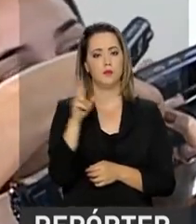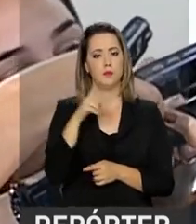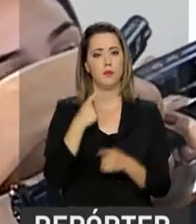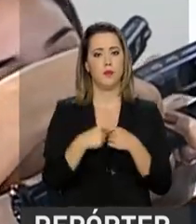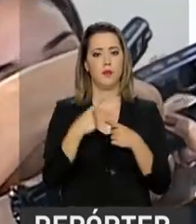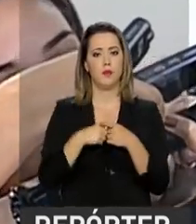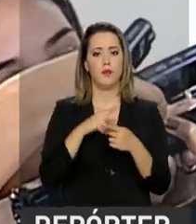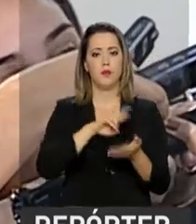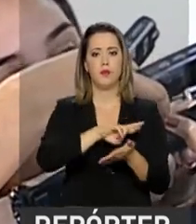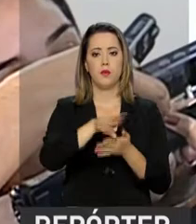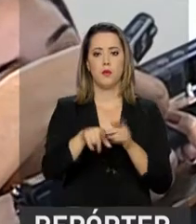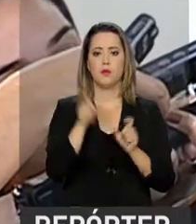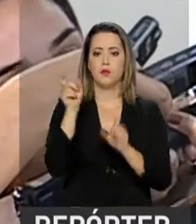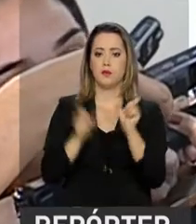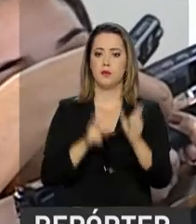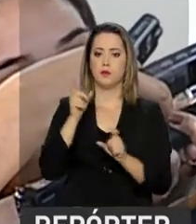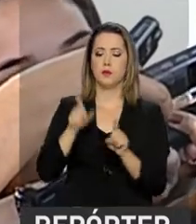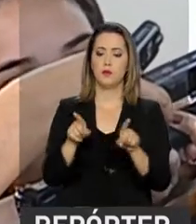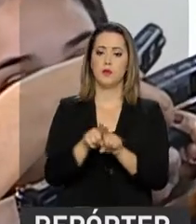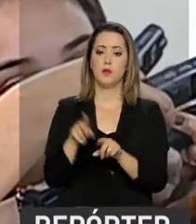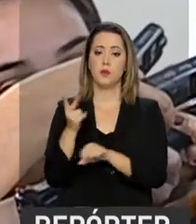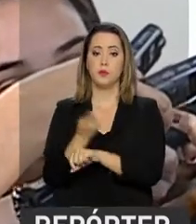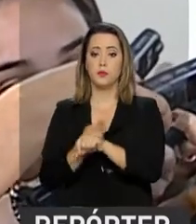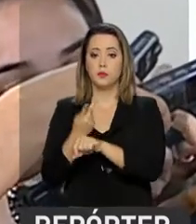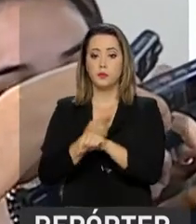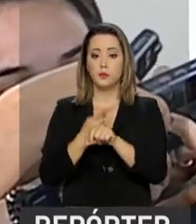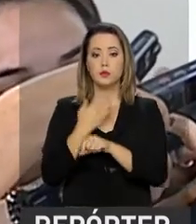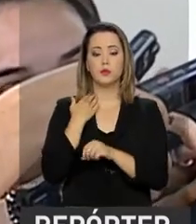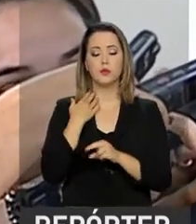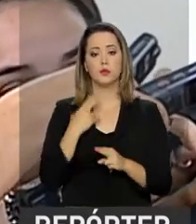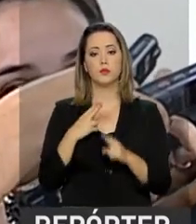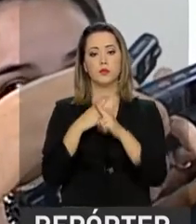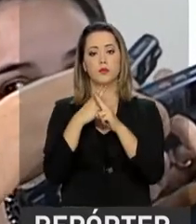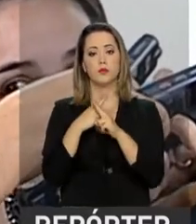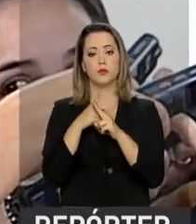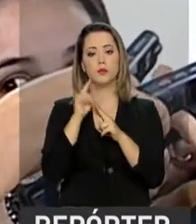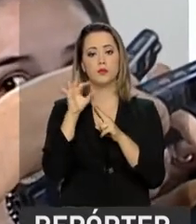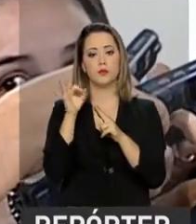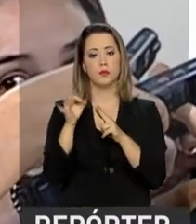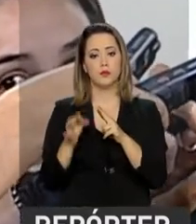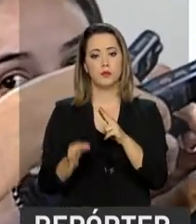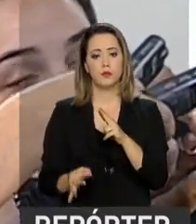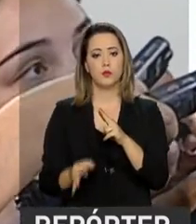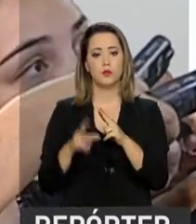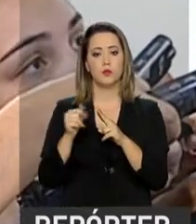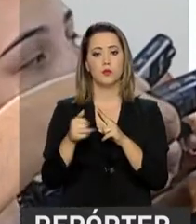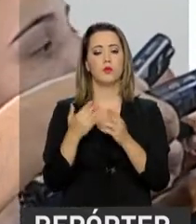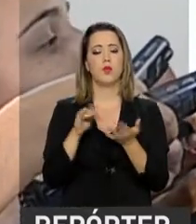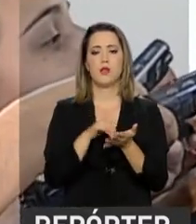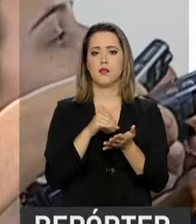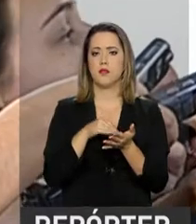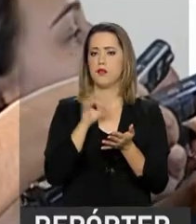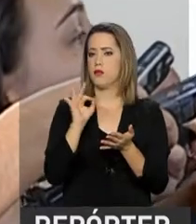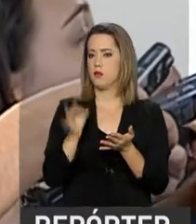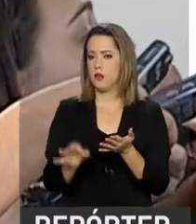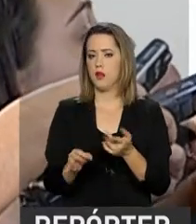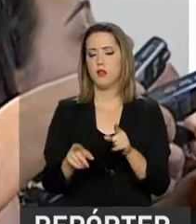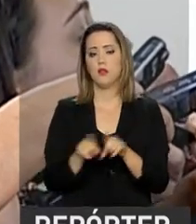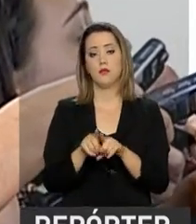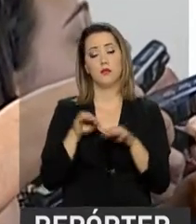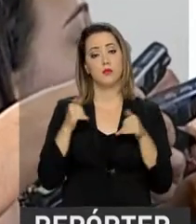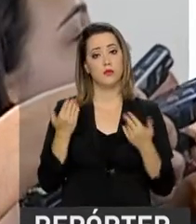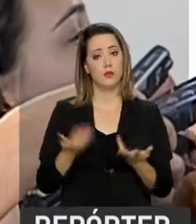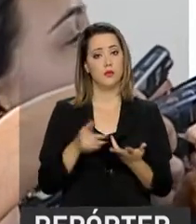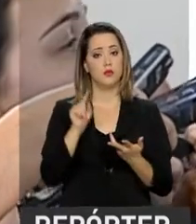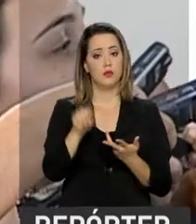porque muitos trabalhadores procuraram as agências da caixa e regularizaram é o cadastro das suas contas e elas se